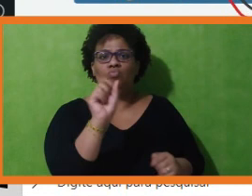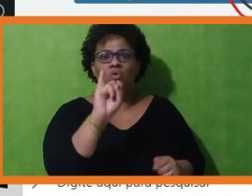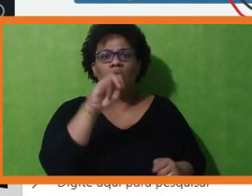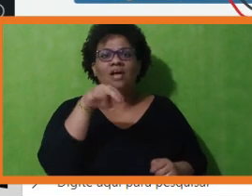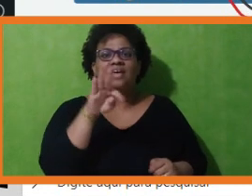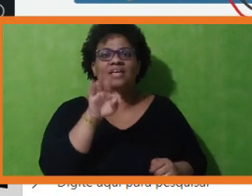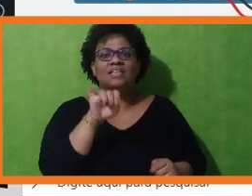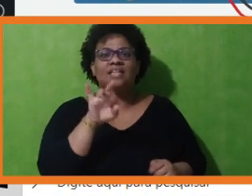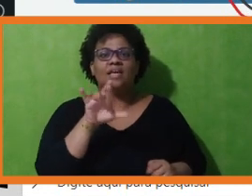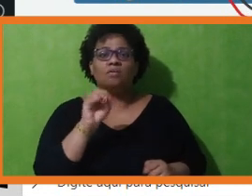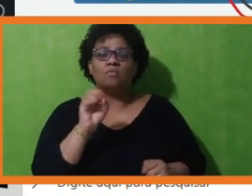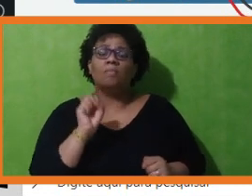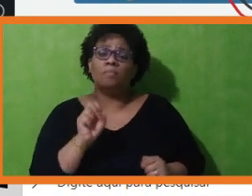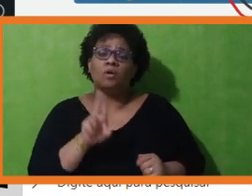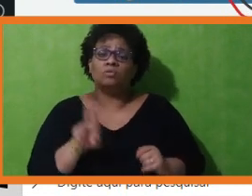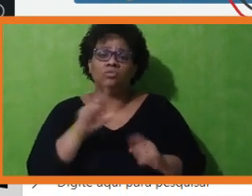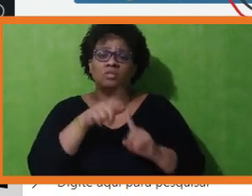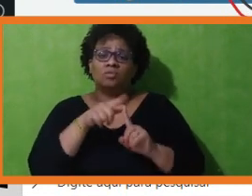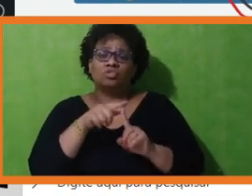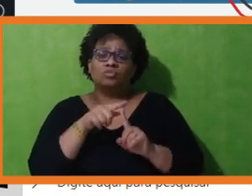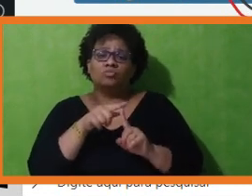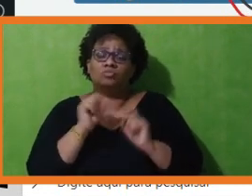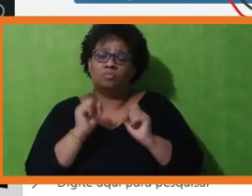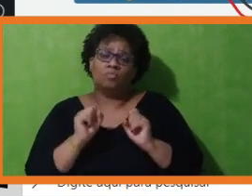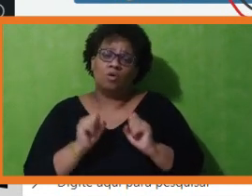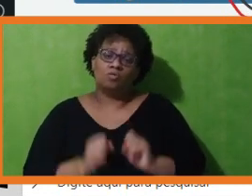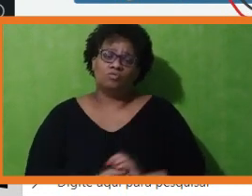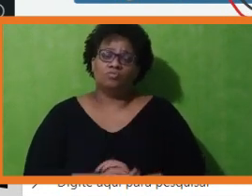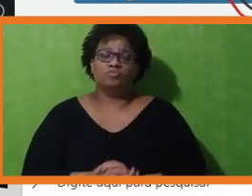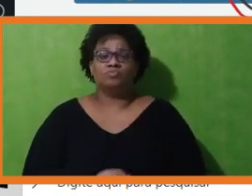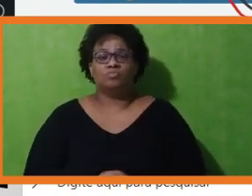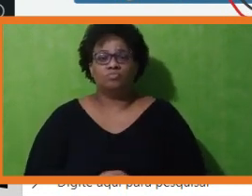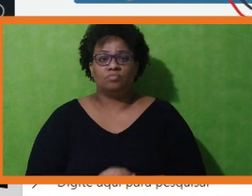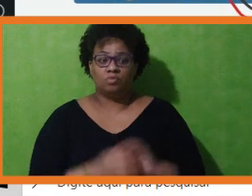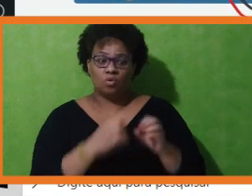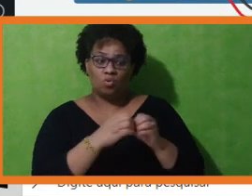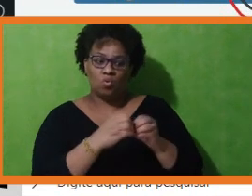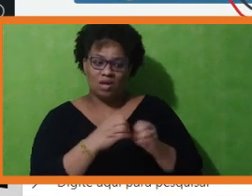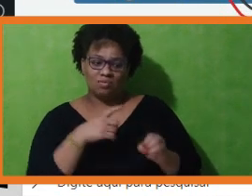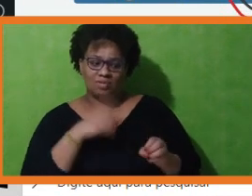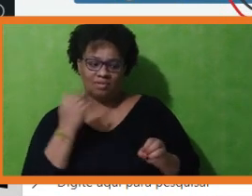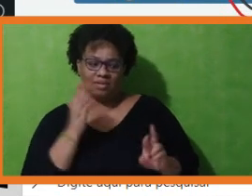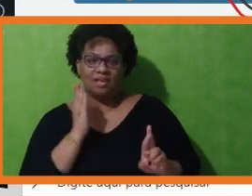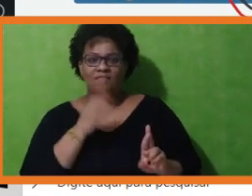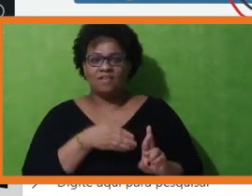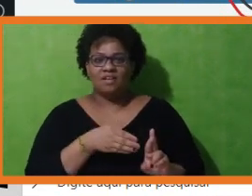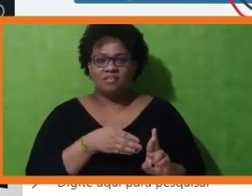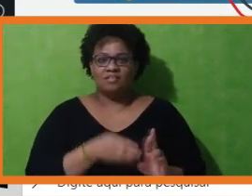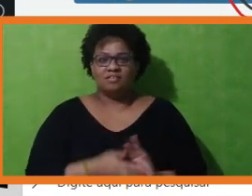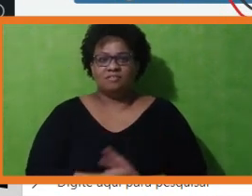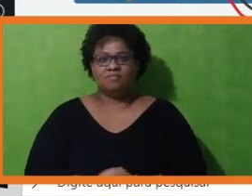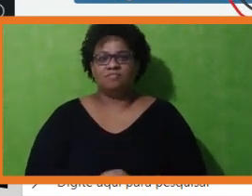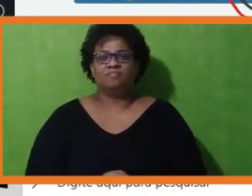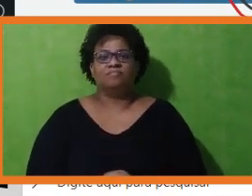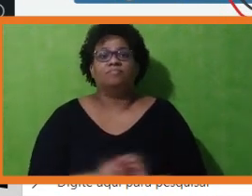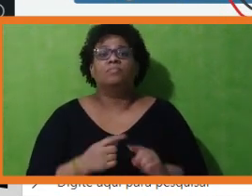inteiro para guardar a informação 0 ou 1. Então eu posso utilizar o tipo booleano, que no Arduino eu referencio como